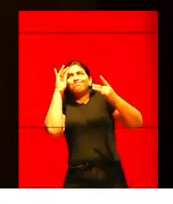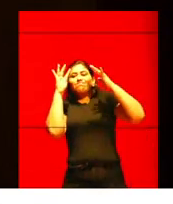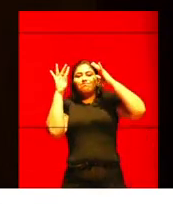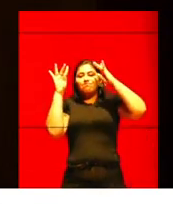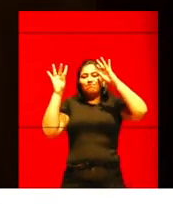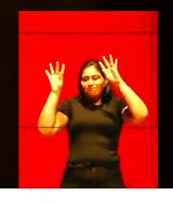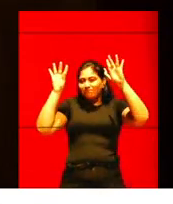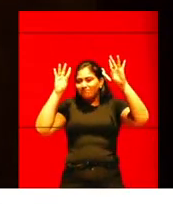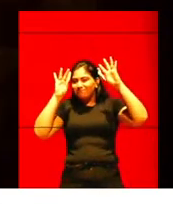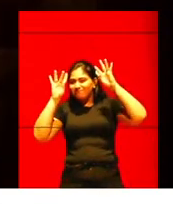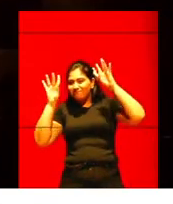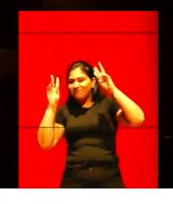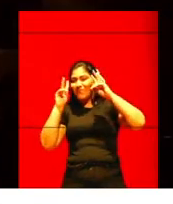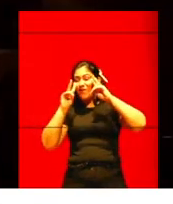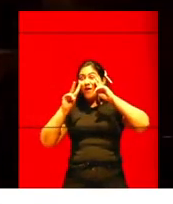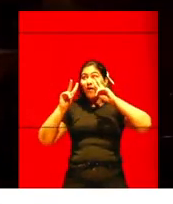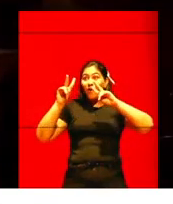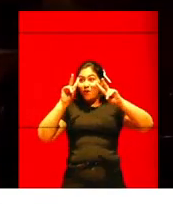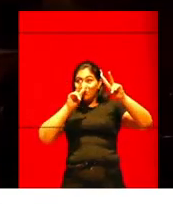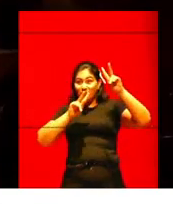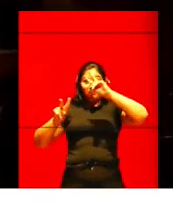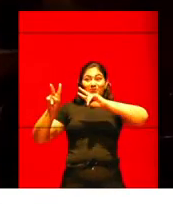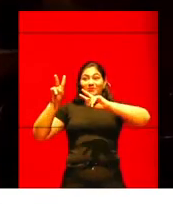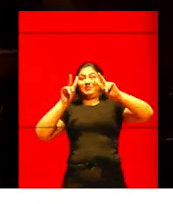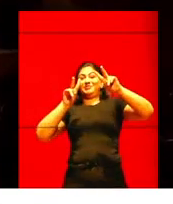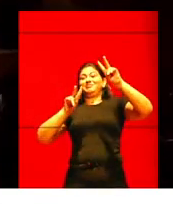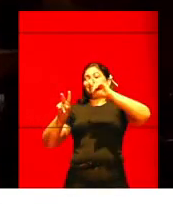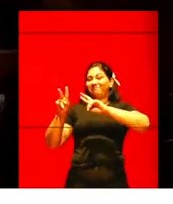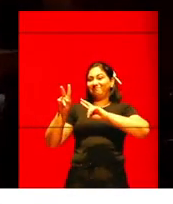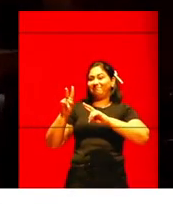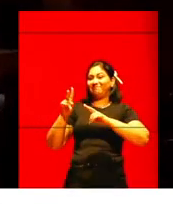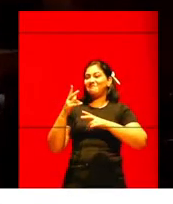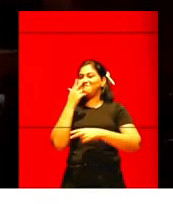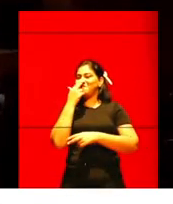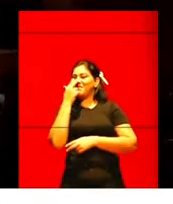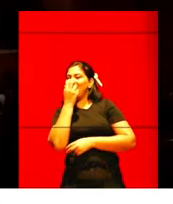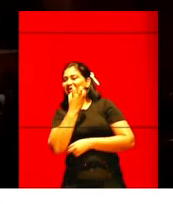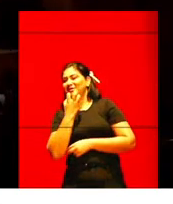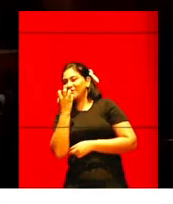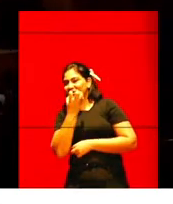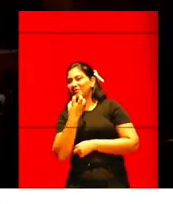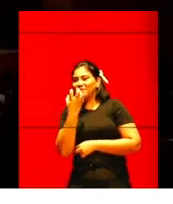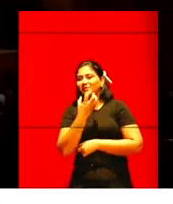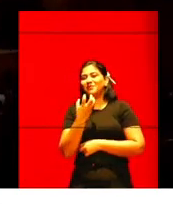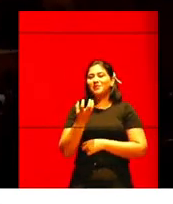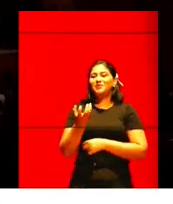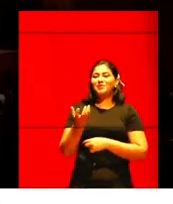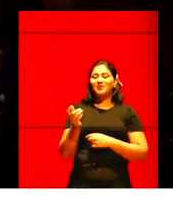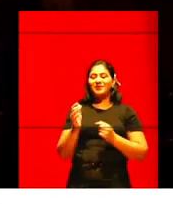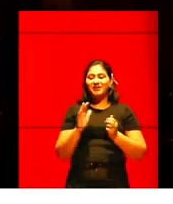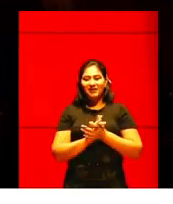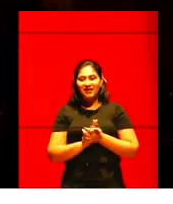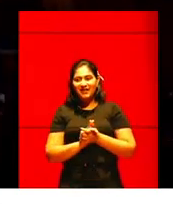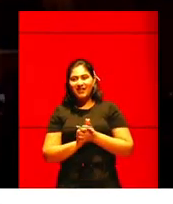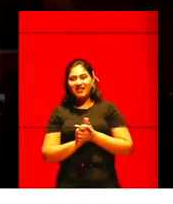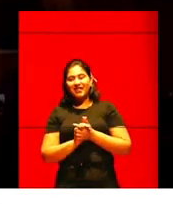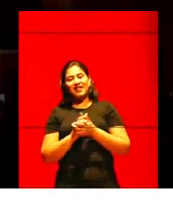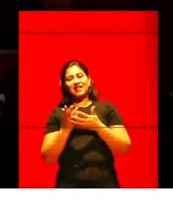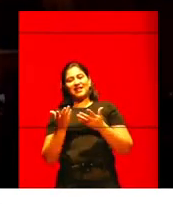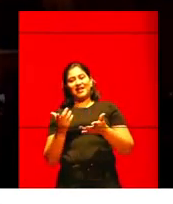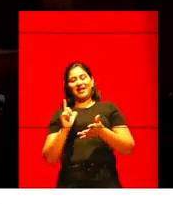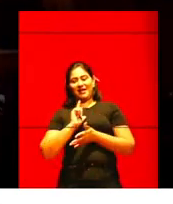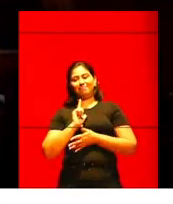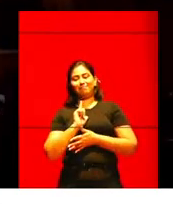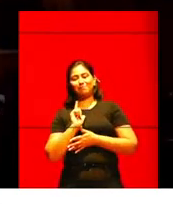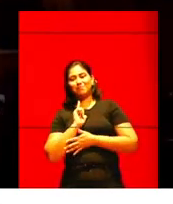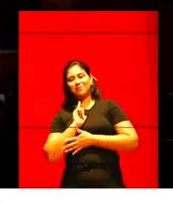perdida. Meus olhos andam cegos de te ver. Isso não é meio que musical? Acabei de estar caetando para vocês. Isso não é